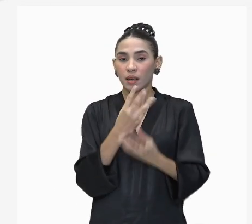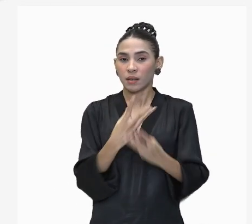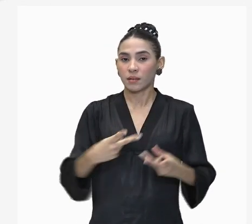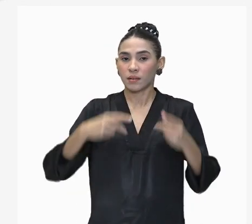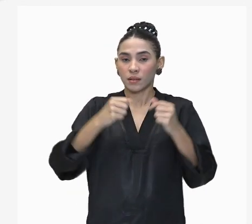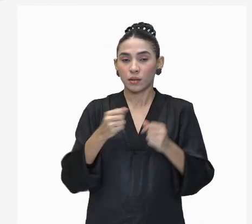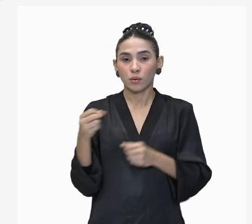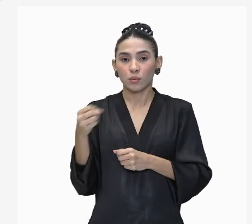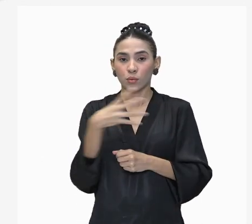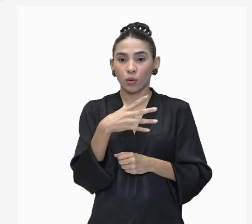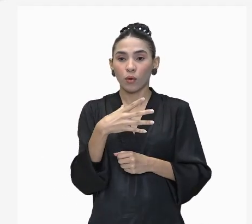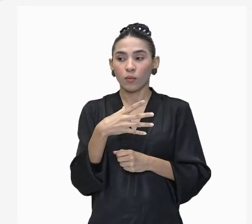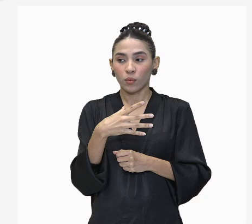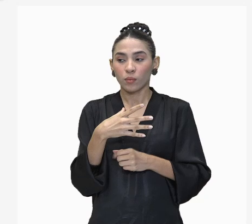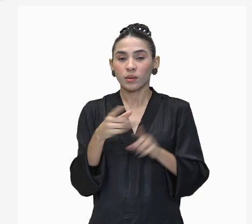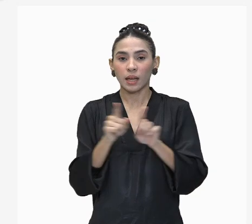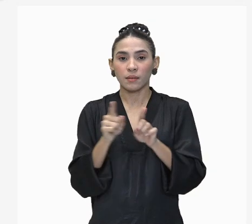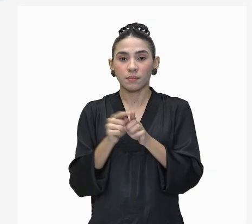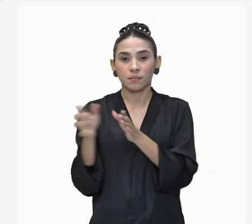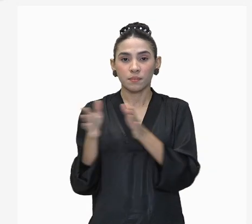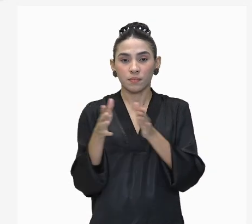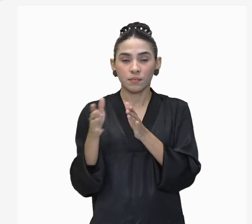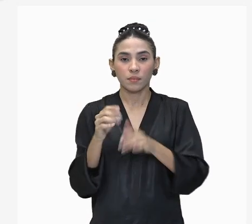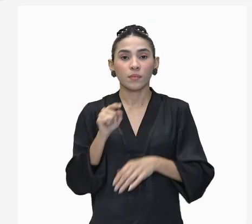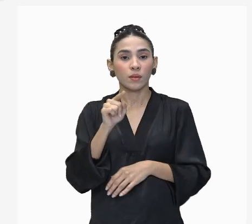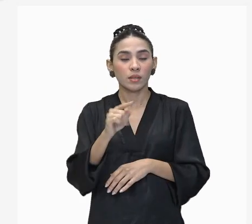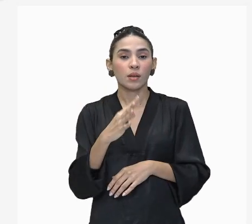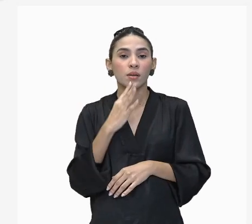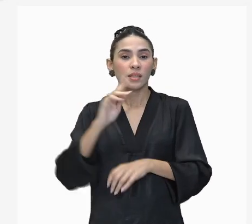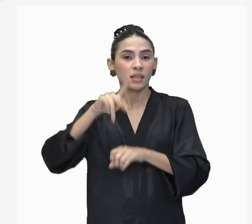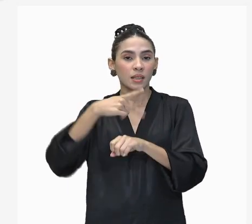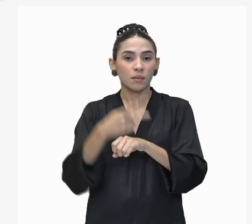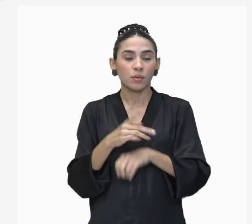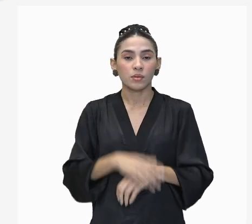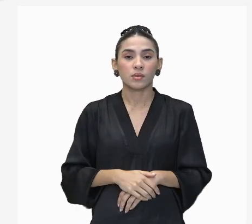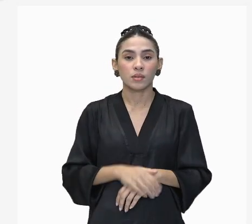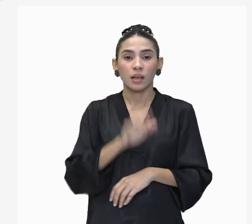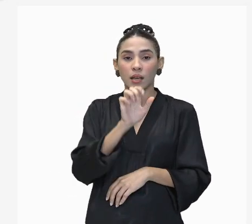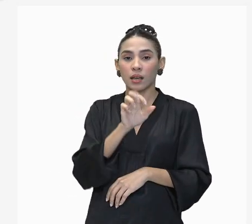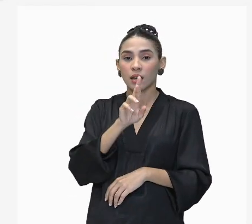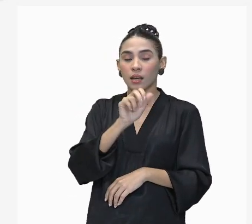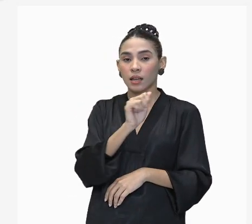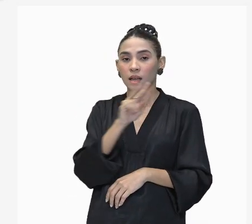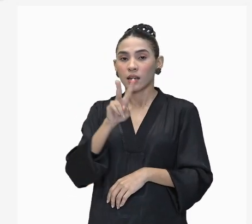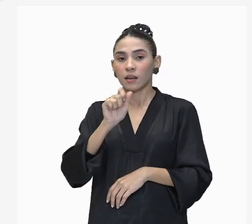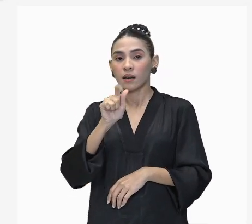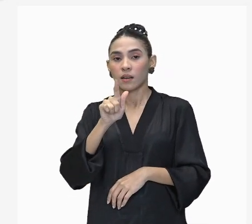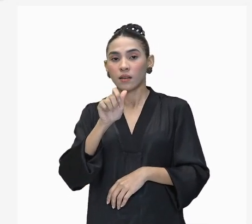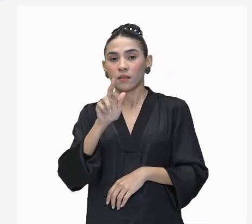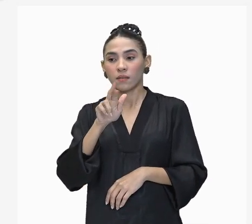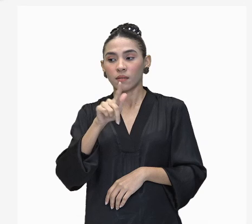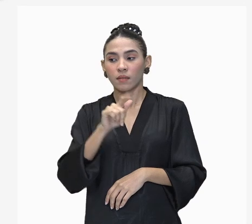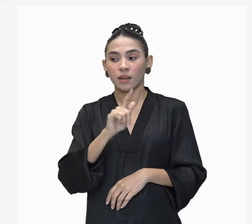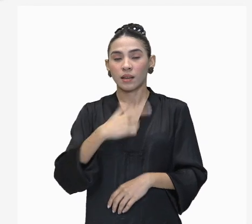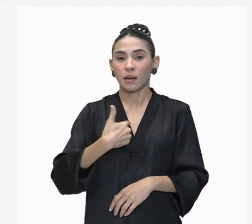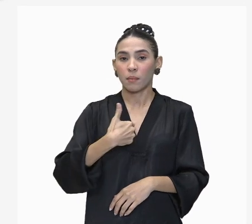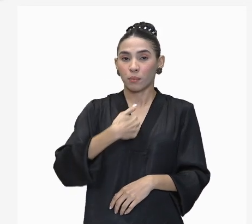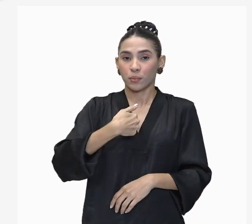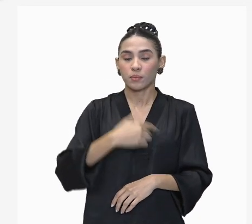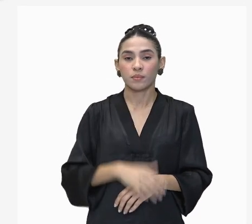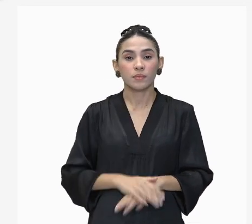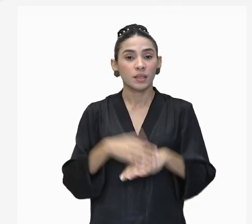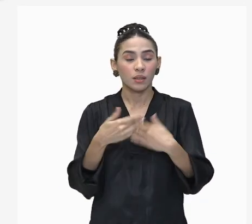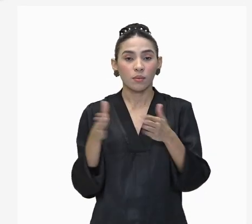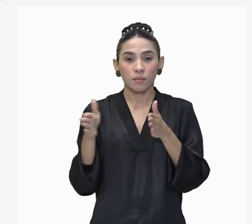na história política do Brasil, que vocês vão conhecer depois como Era Vargas. Então, todo esse período ele vai ser